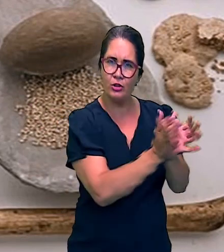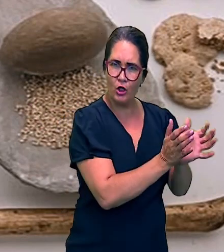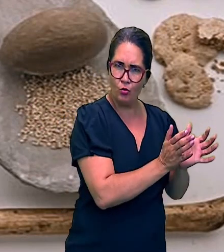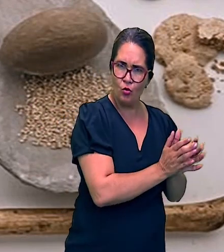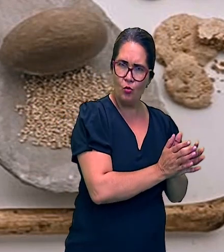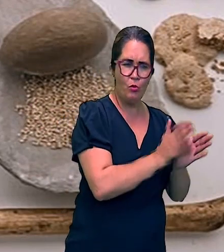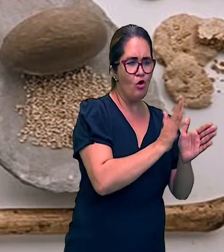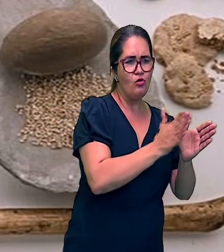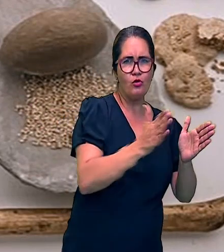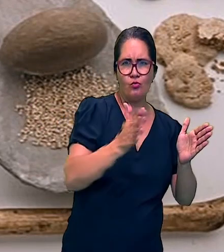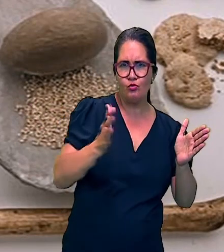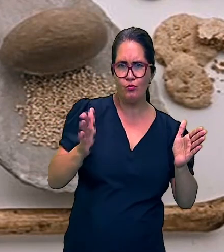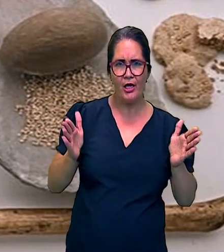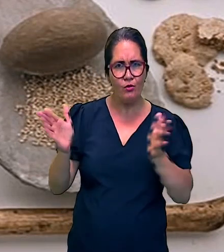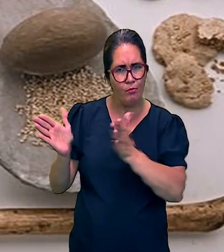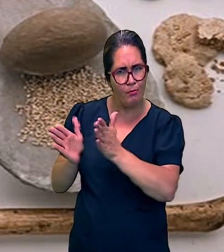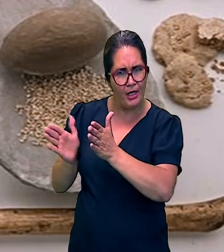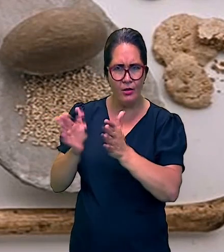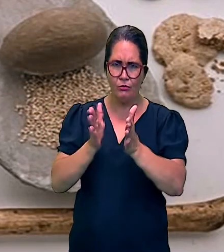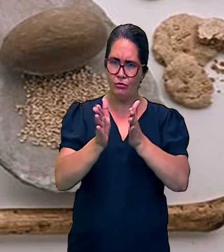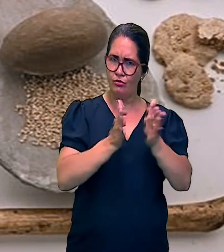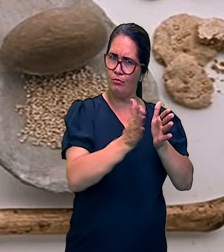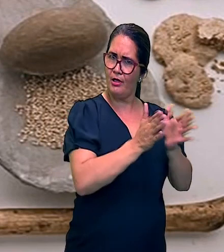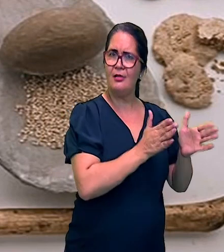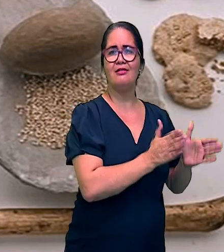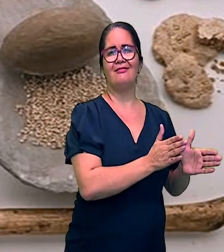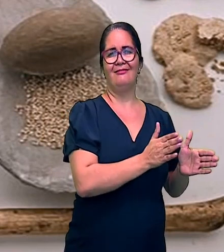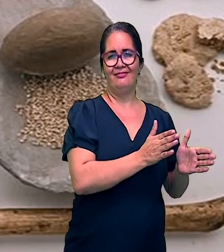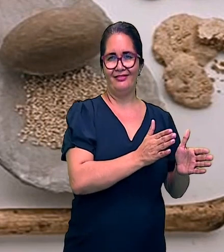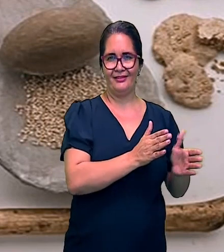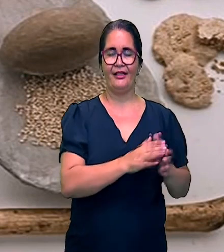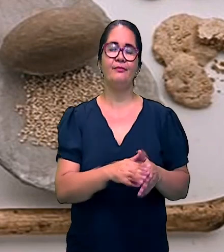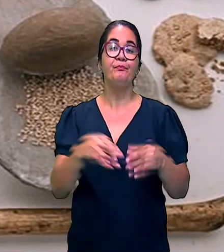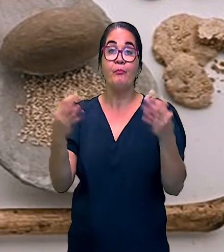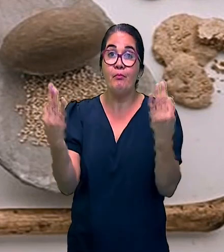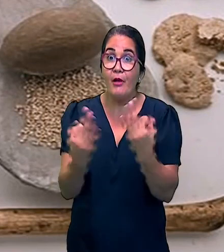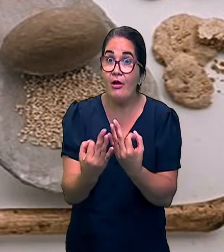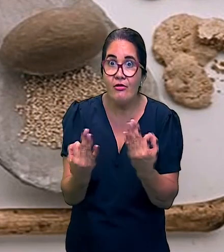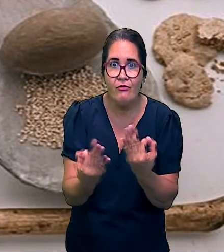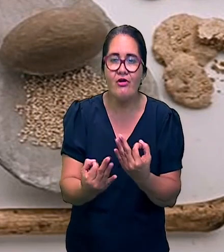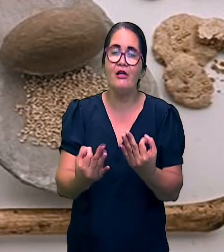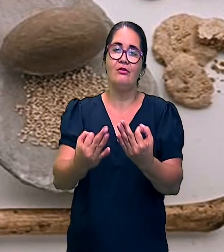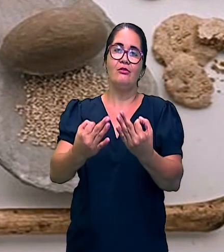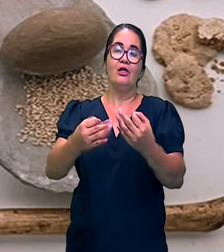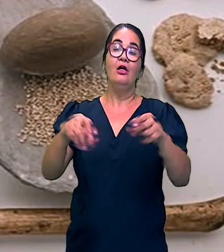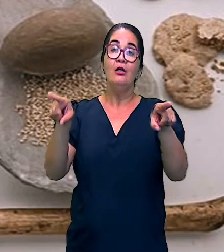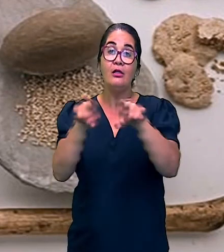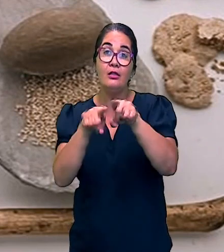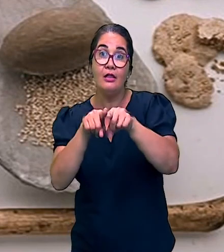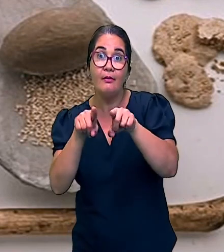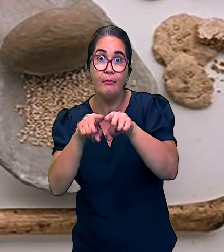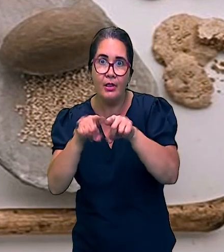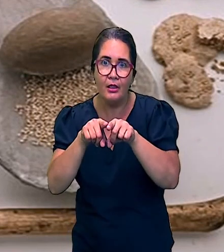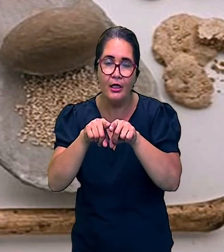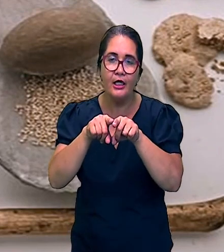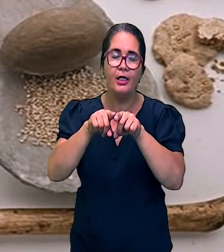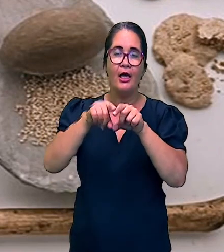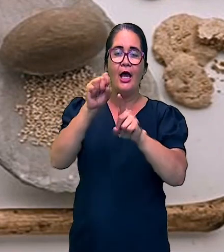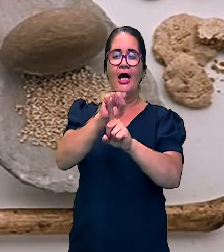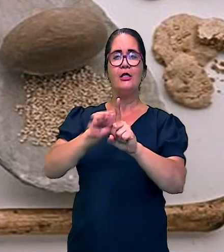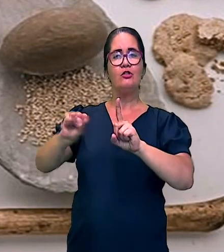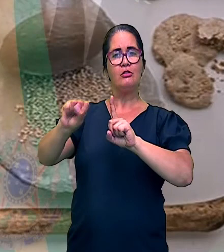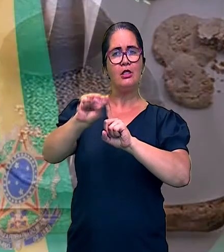sacerdote, originando assim uma instituição de plena autoridade sobre a população. O rei tinha